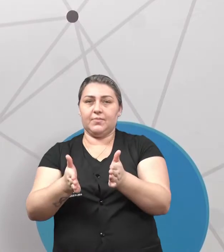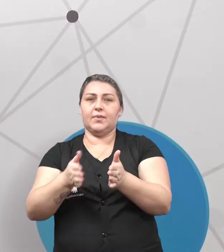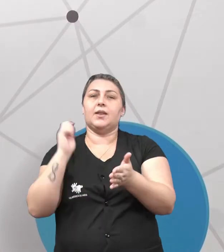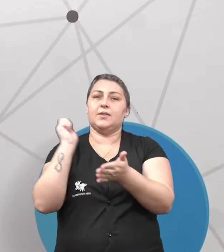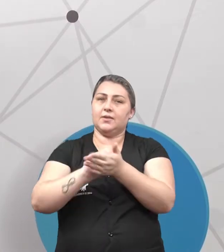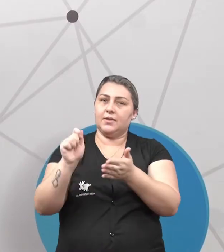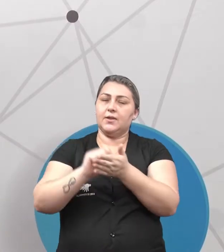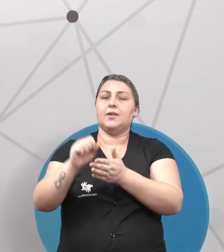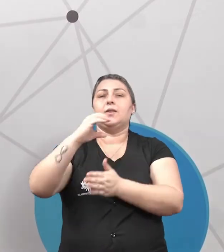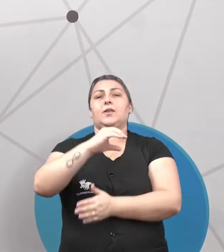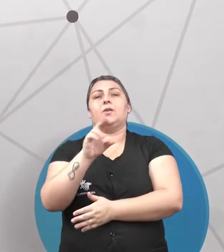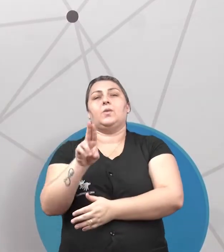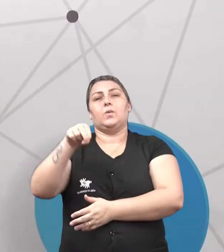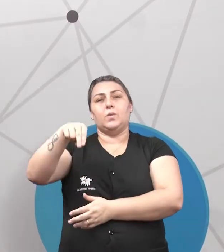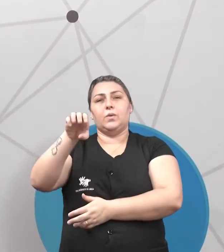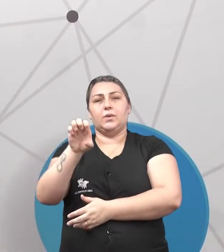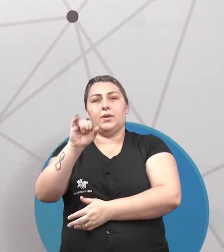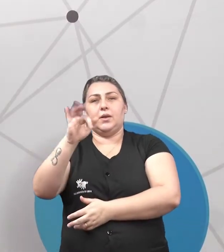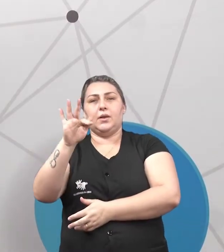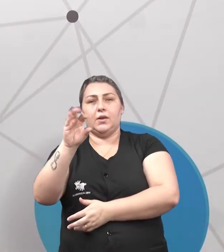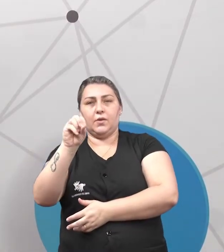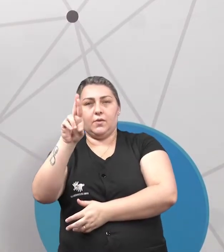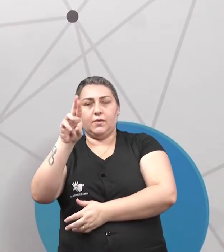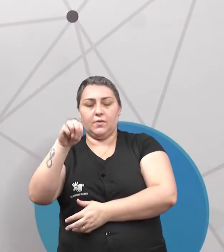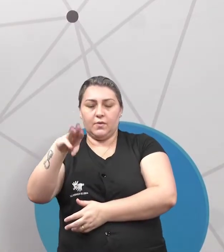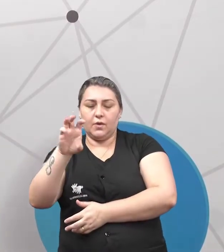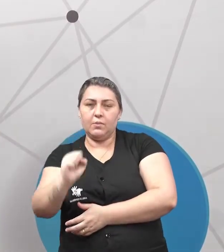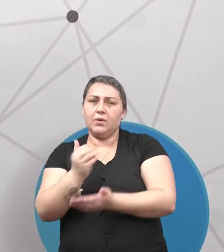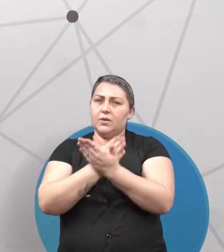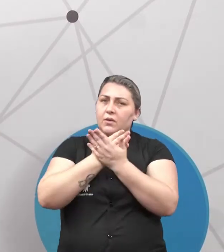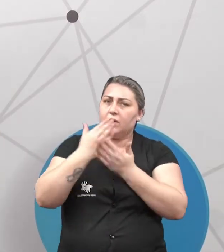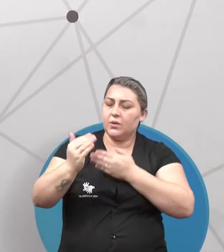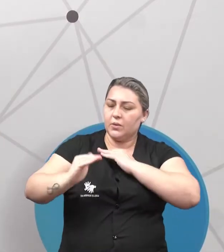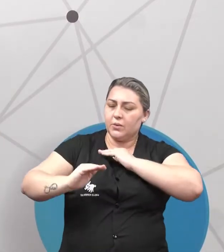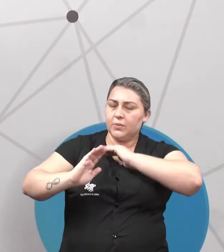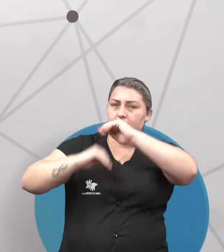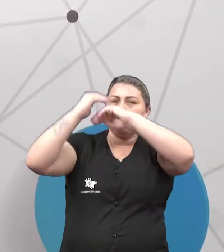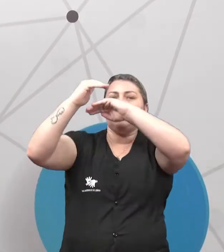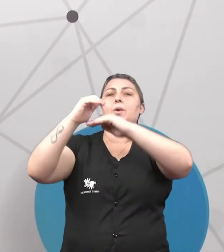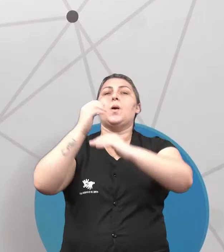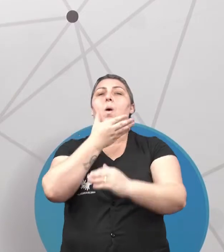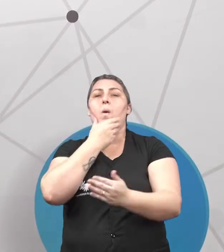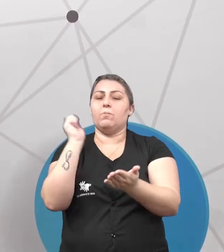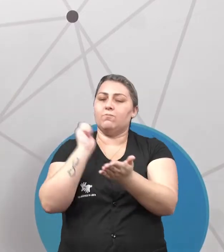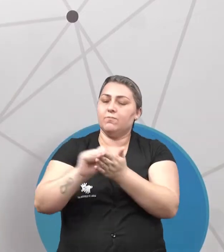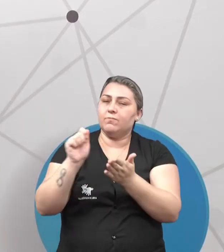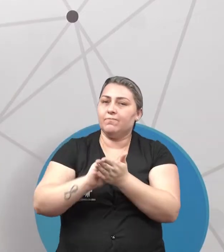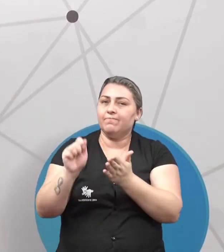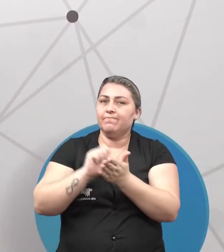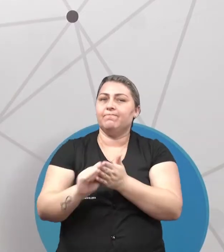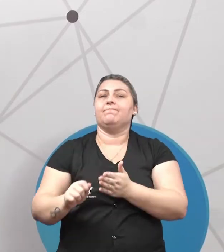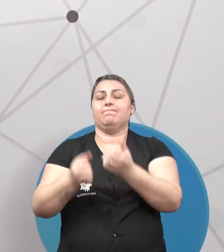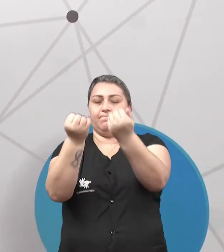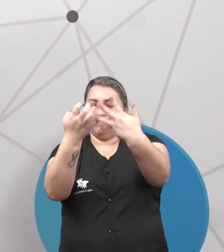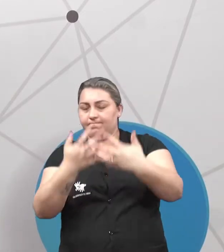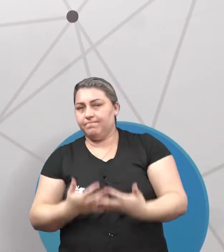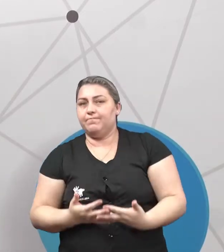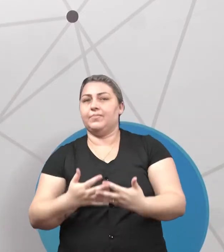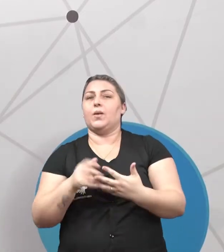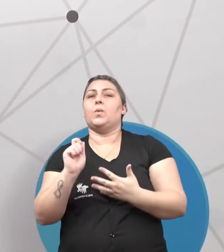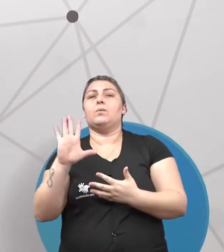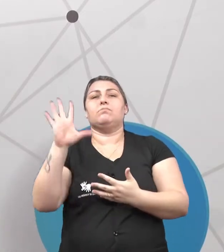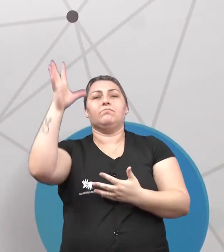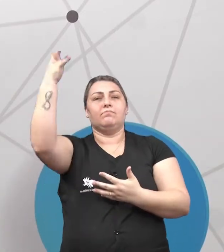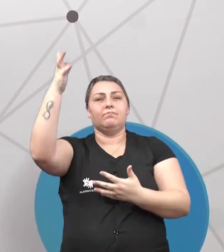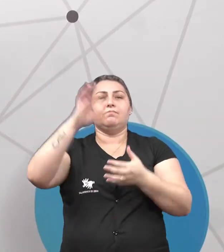escrita cuneiforme, né? Porque começa aí esse processo que o homem começa a registrar os seus feitos, começa a narrar, né? Começa